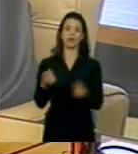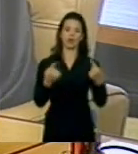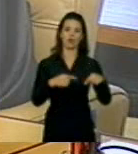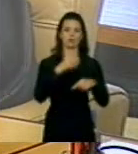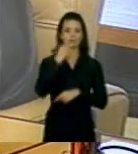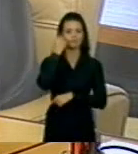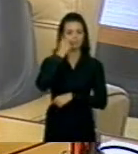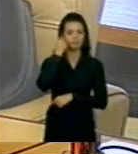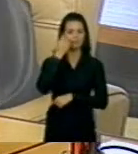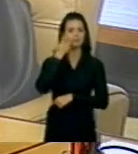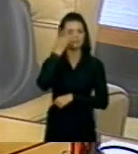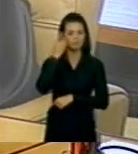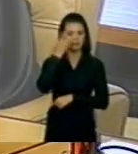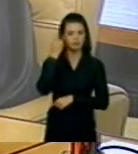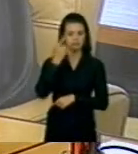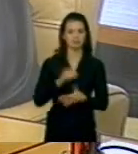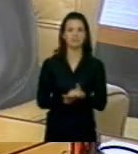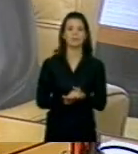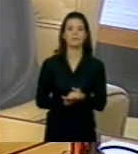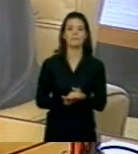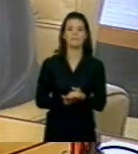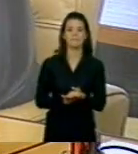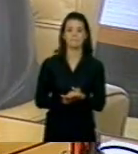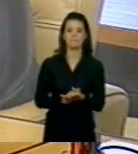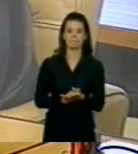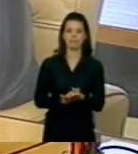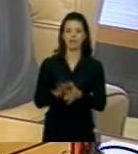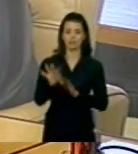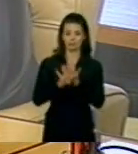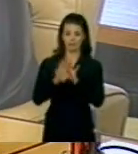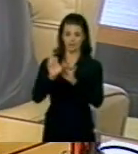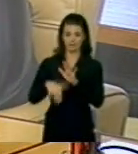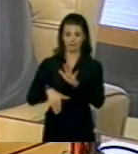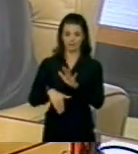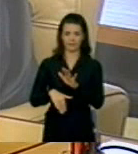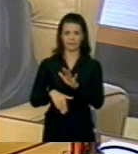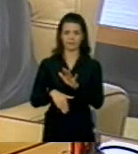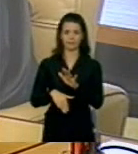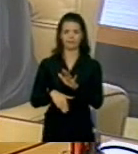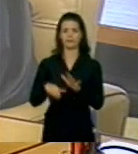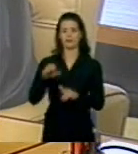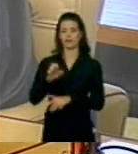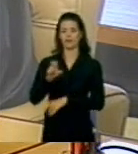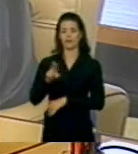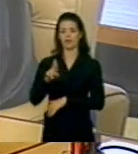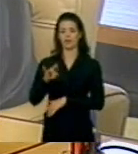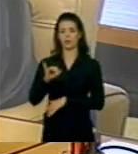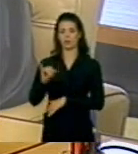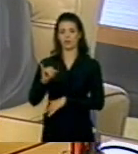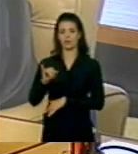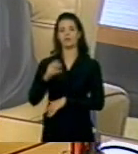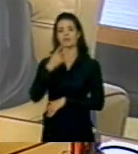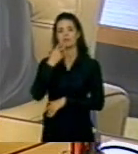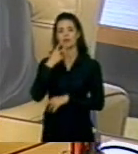parlamentares. Assim, e aí concluí este trecho que estou a citar, o ministro Yuri, assim, a partir